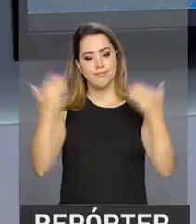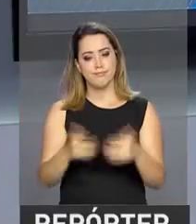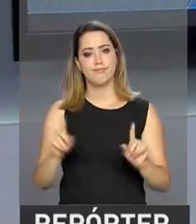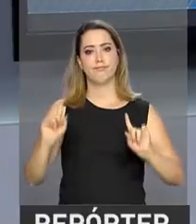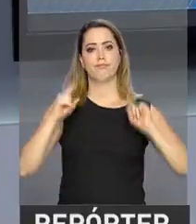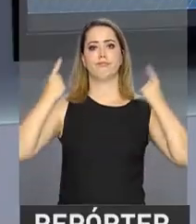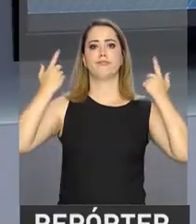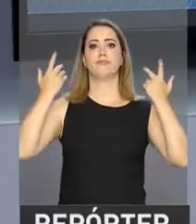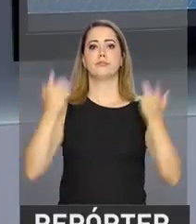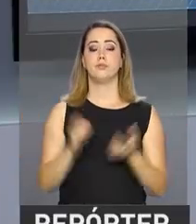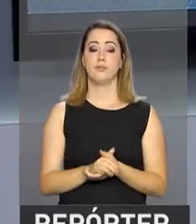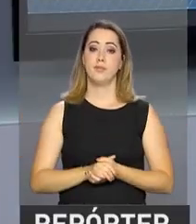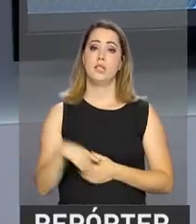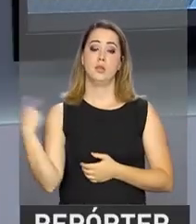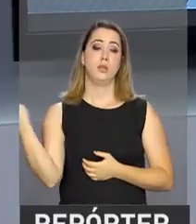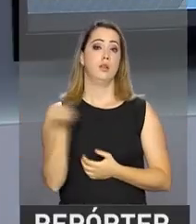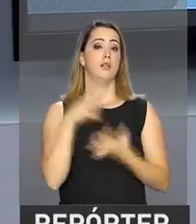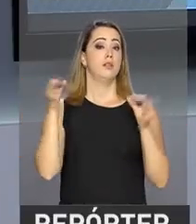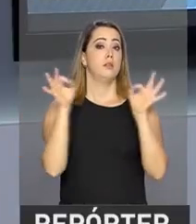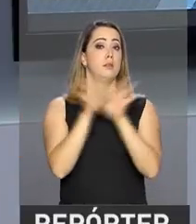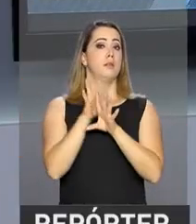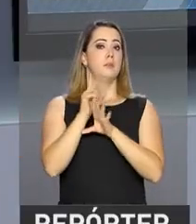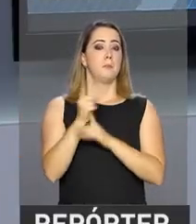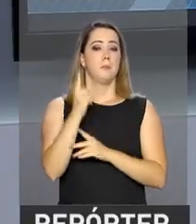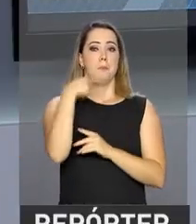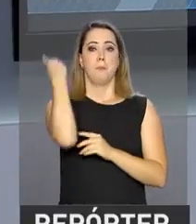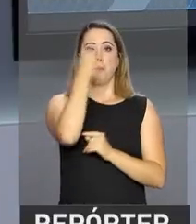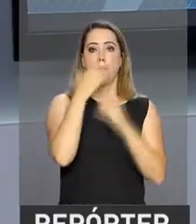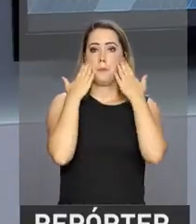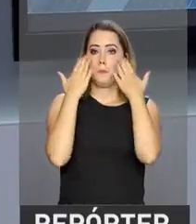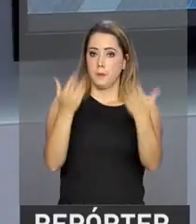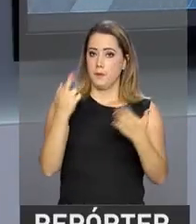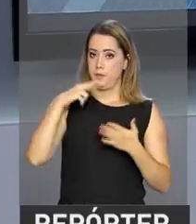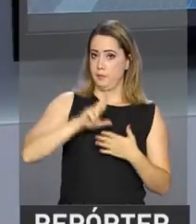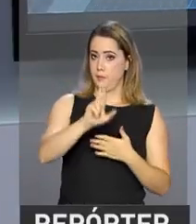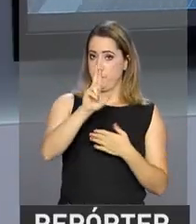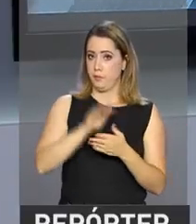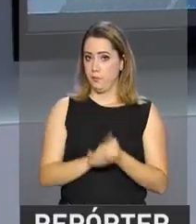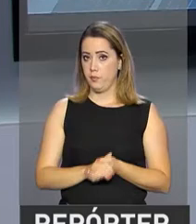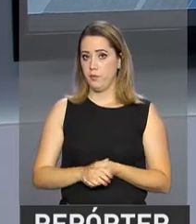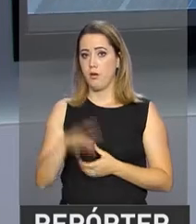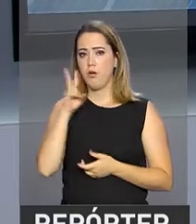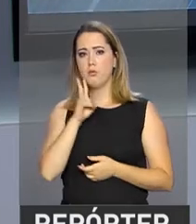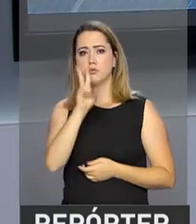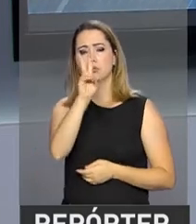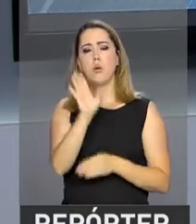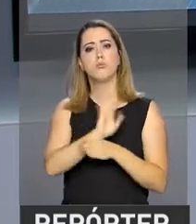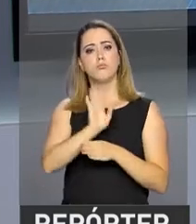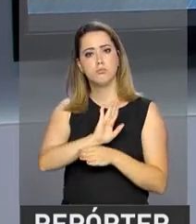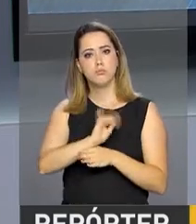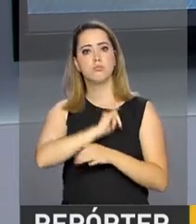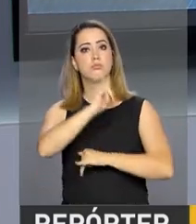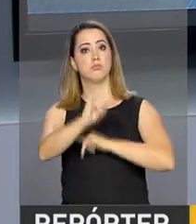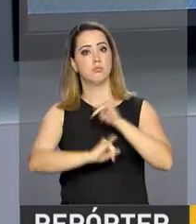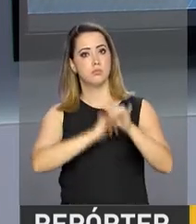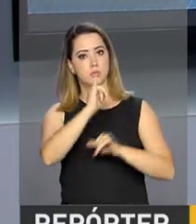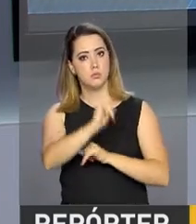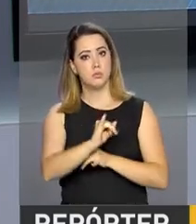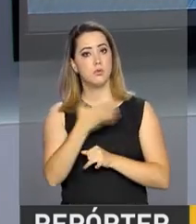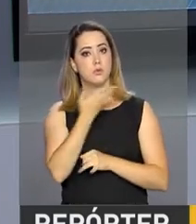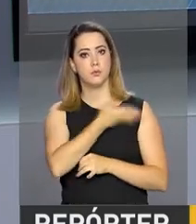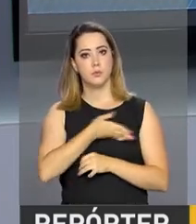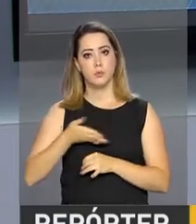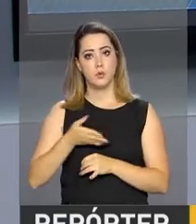hoje nós ficamos por aqui e voltamos em uma hora na próxima edição do repórter nbr você pode acompanhar a nossa programação